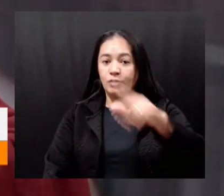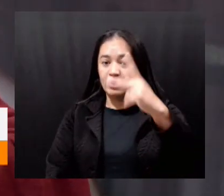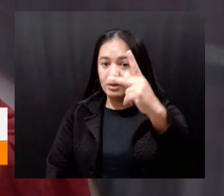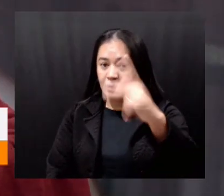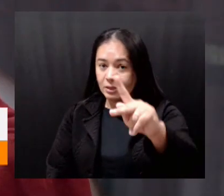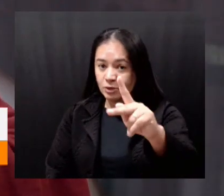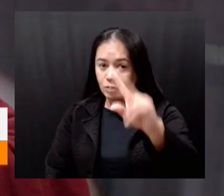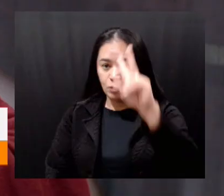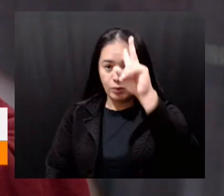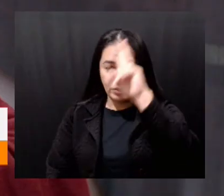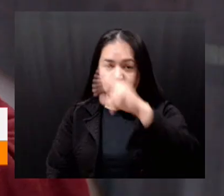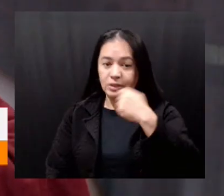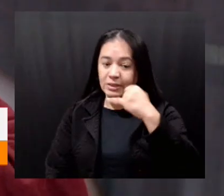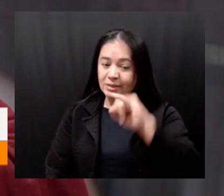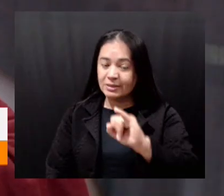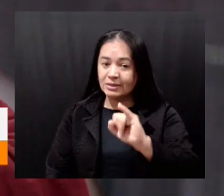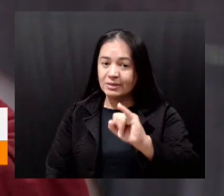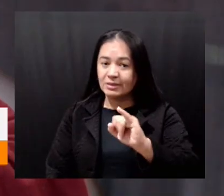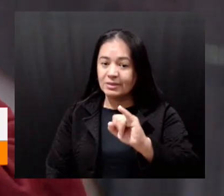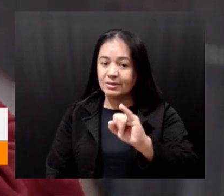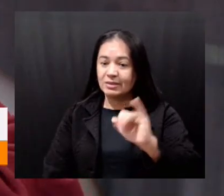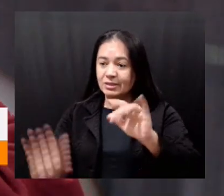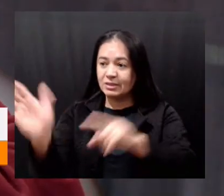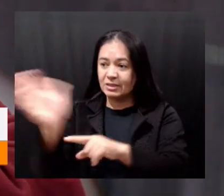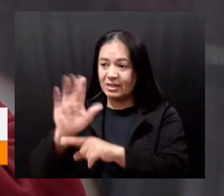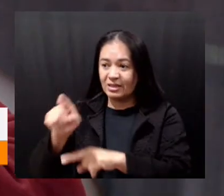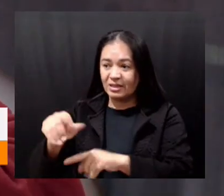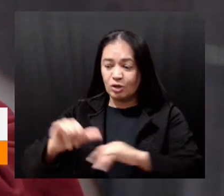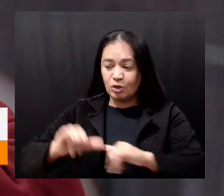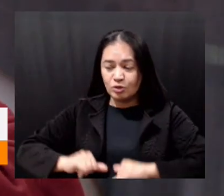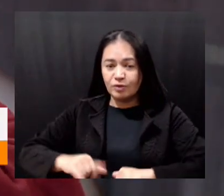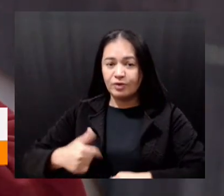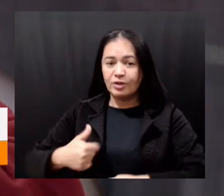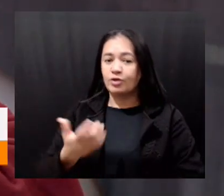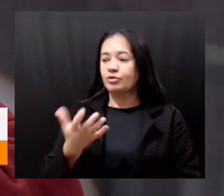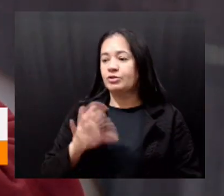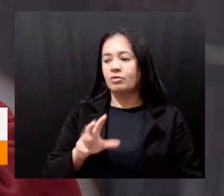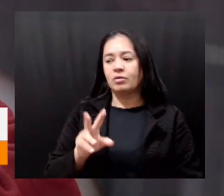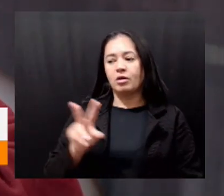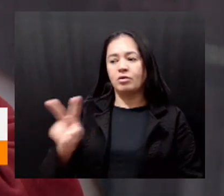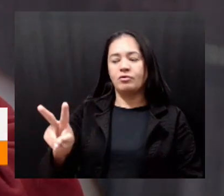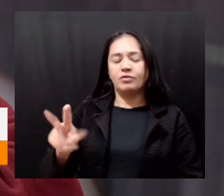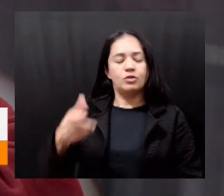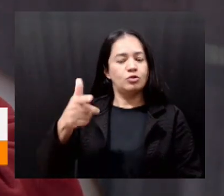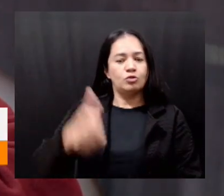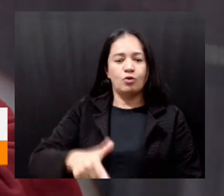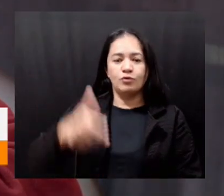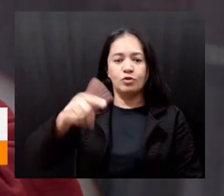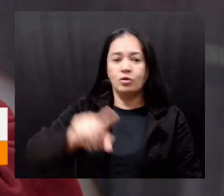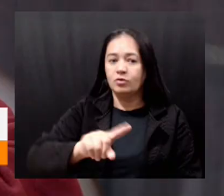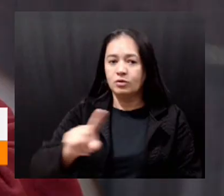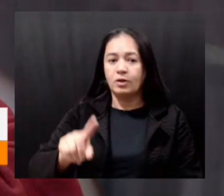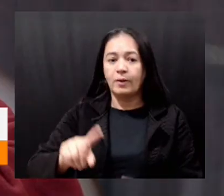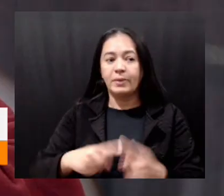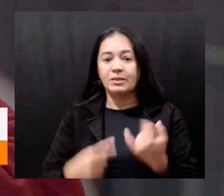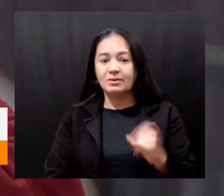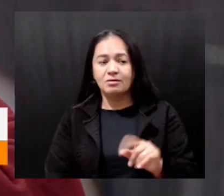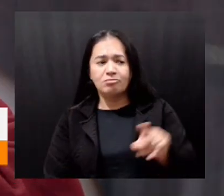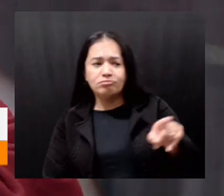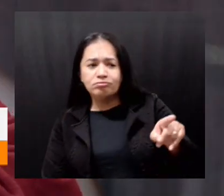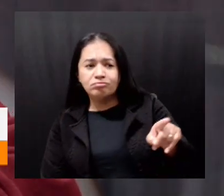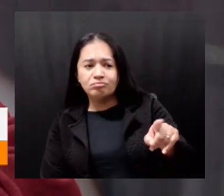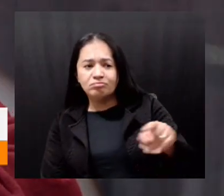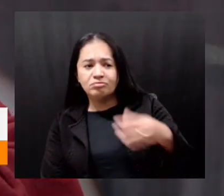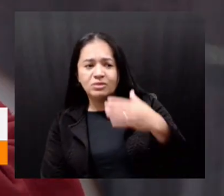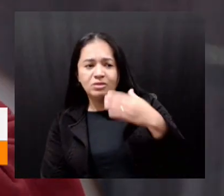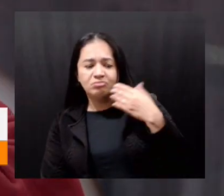se aquilo para mim é sofrido, talvez eu não queira ficar vendo aquilo várias vezes. Se aquilo para mim é banalizado, eu posso